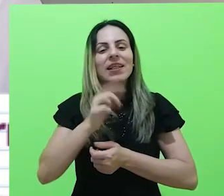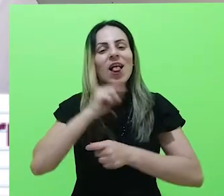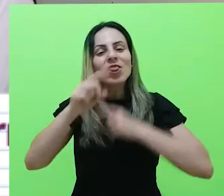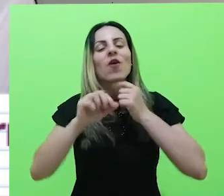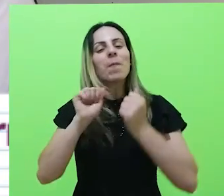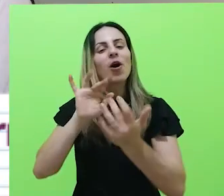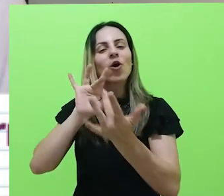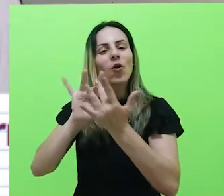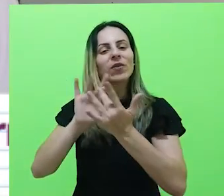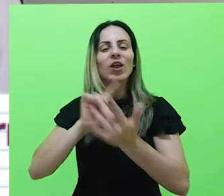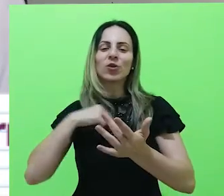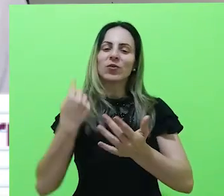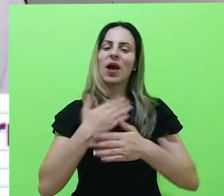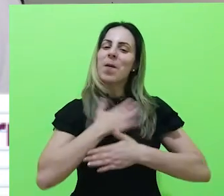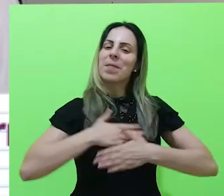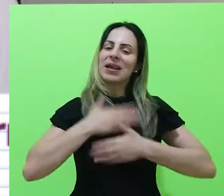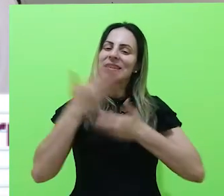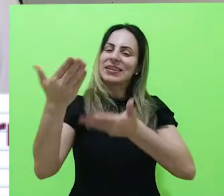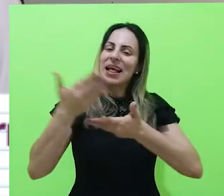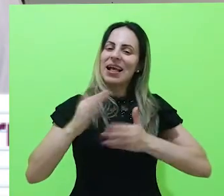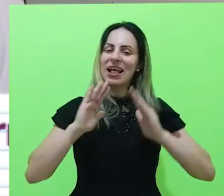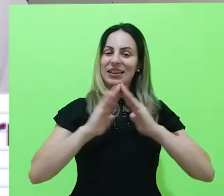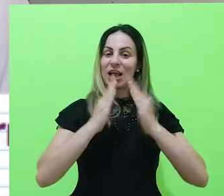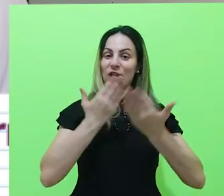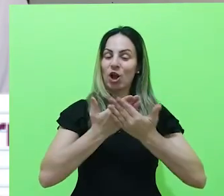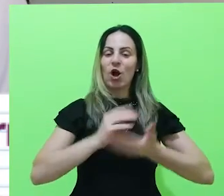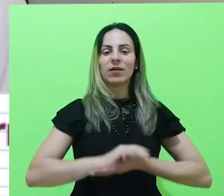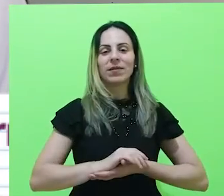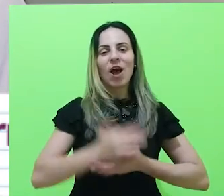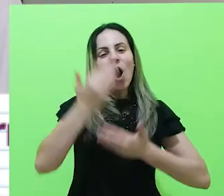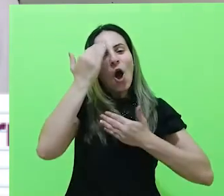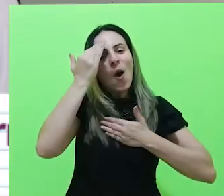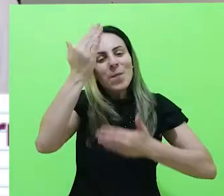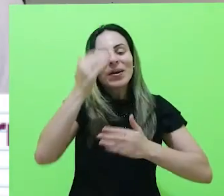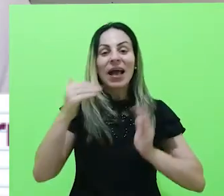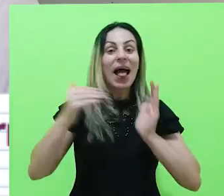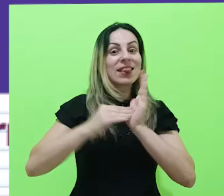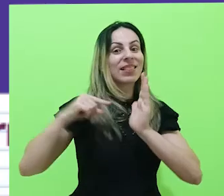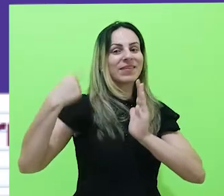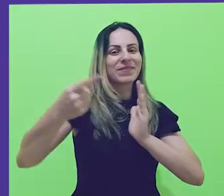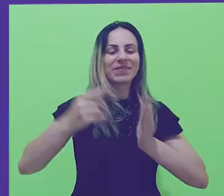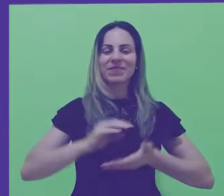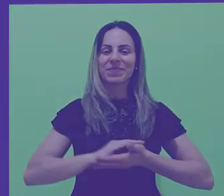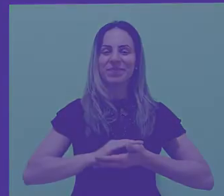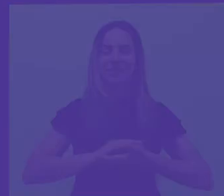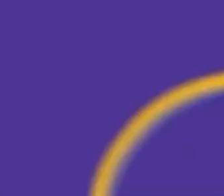com a gente. Vai ser um grande prazer receber vocês aqui na escola. Obrigada e até mais!